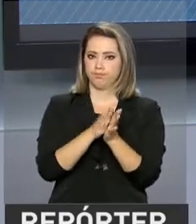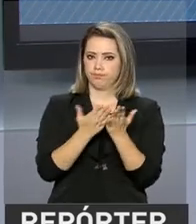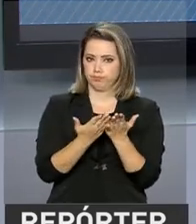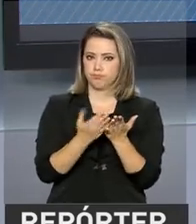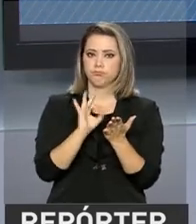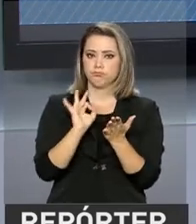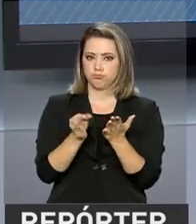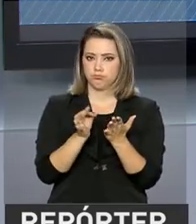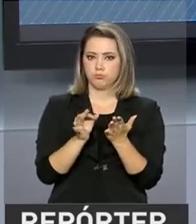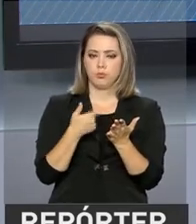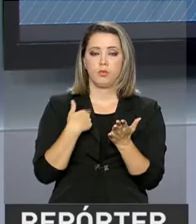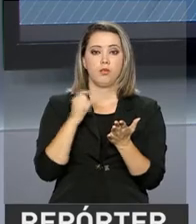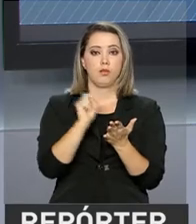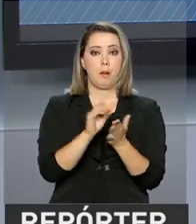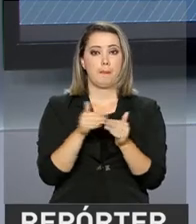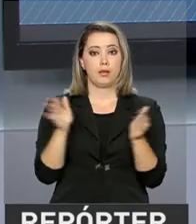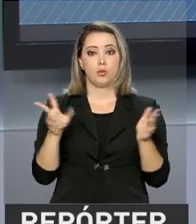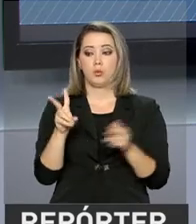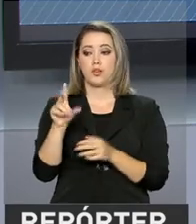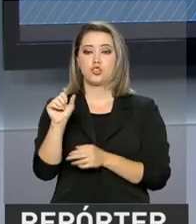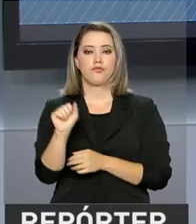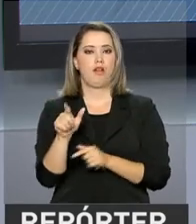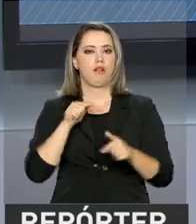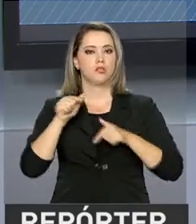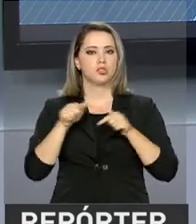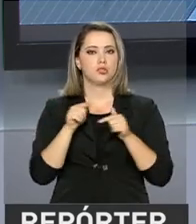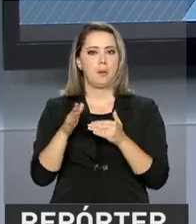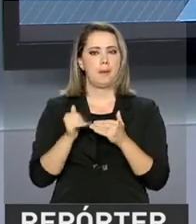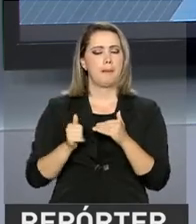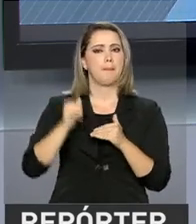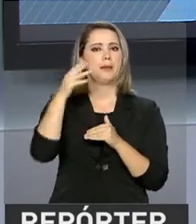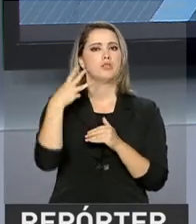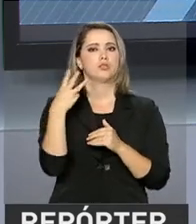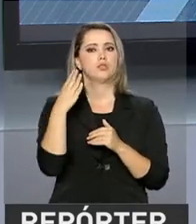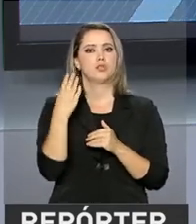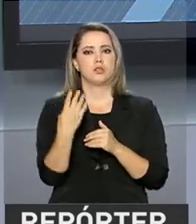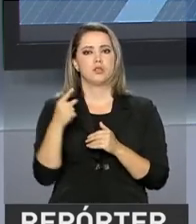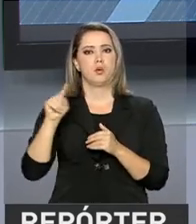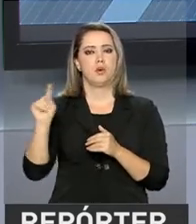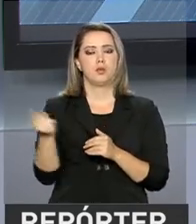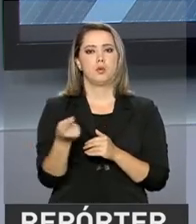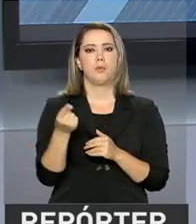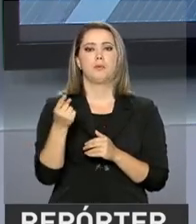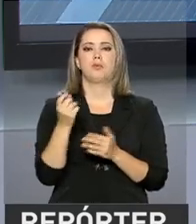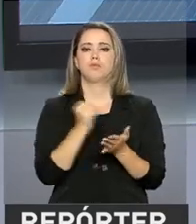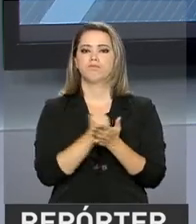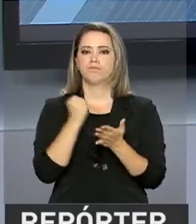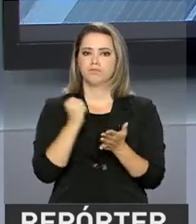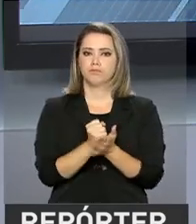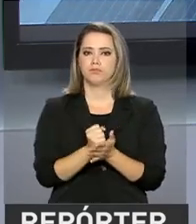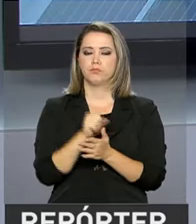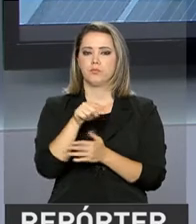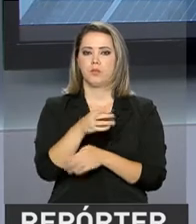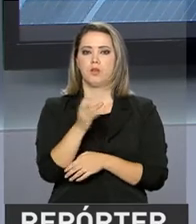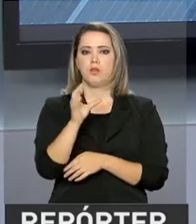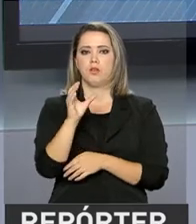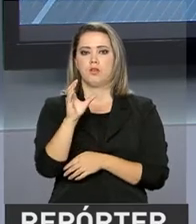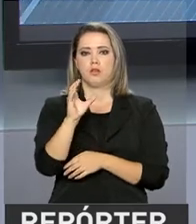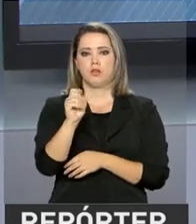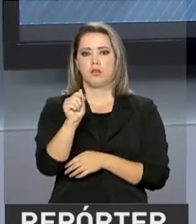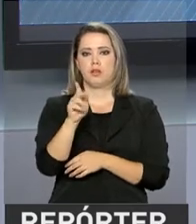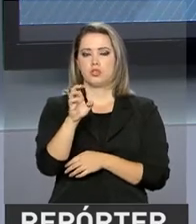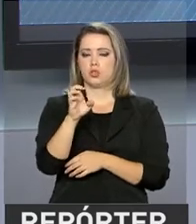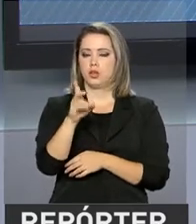a abertura de vagas formais de trabalho superou as demissões em mais de 34 mil postos os dados são do cadastro geral